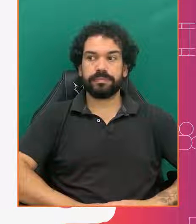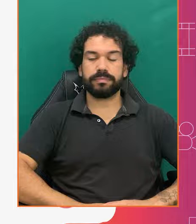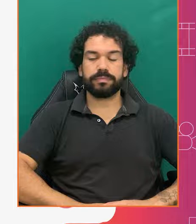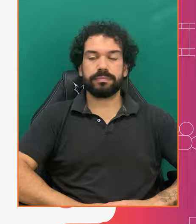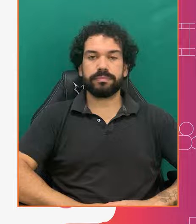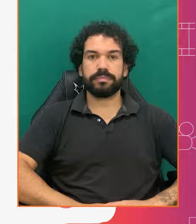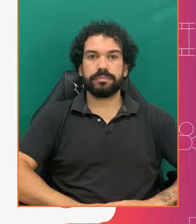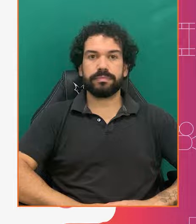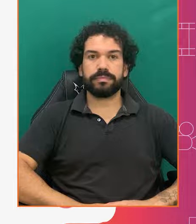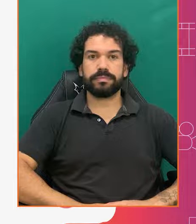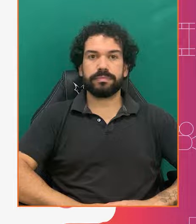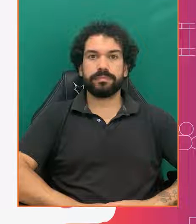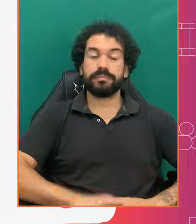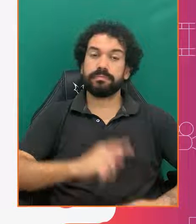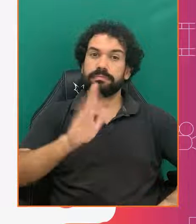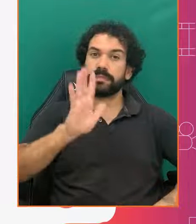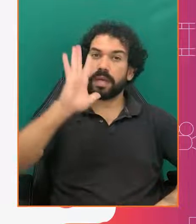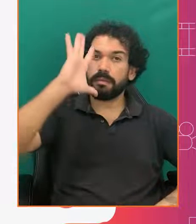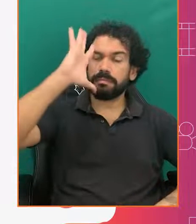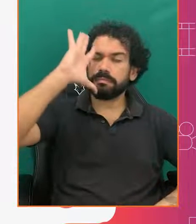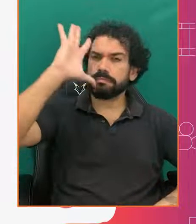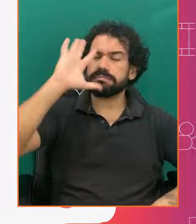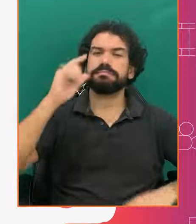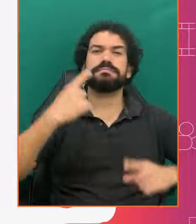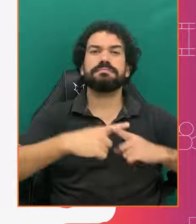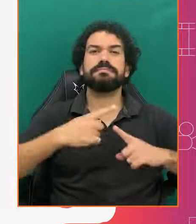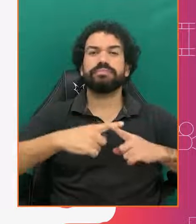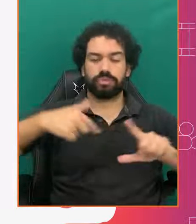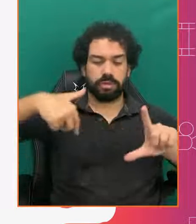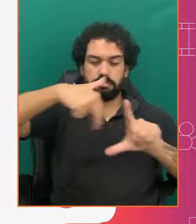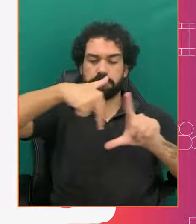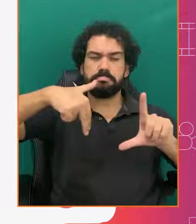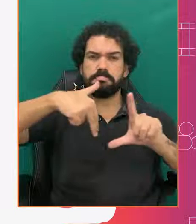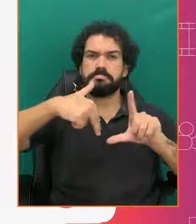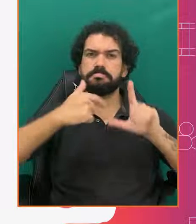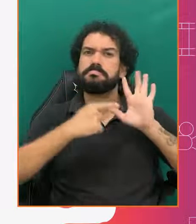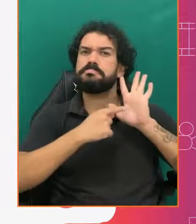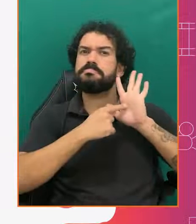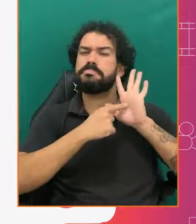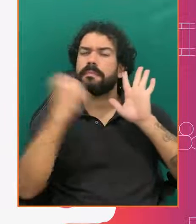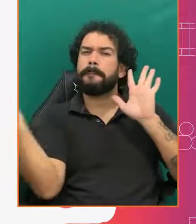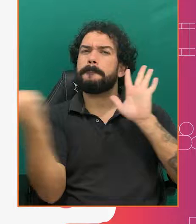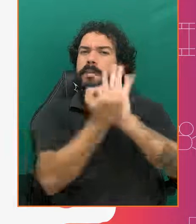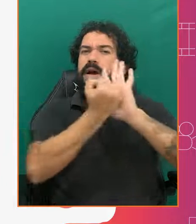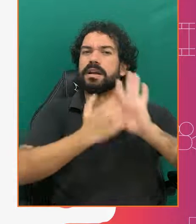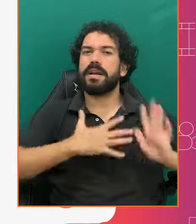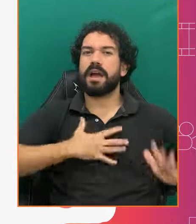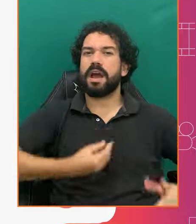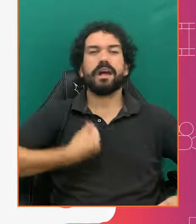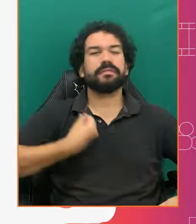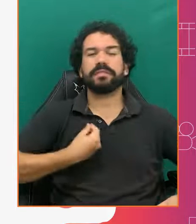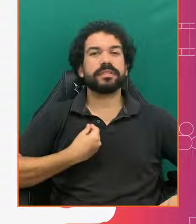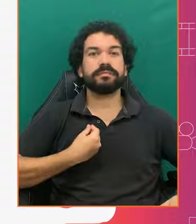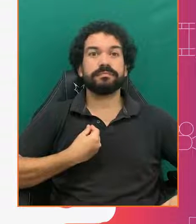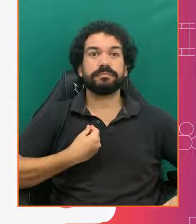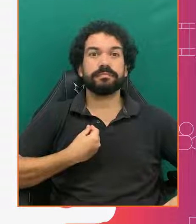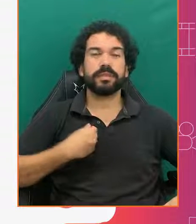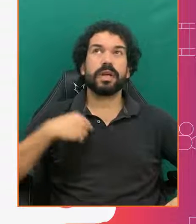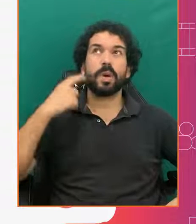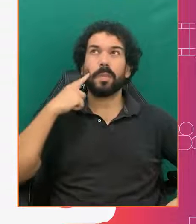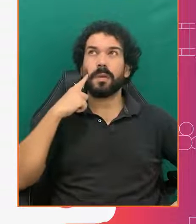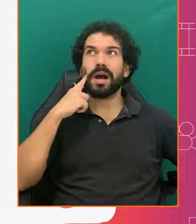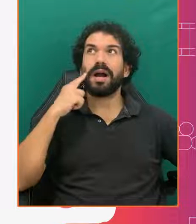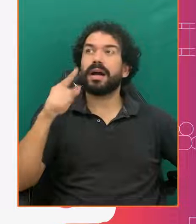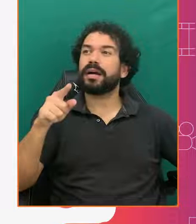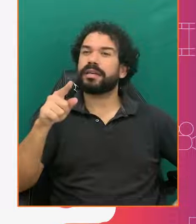Você já parou para pensar por que algumas animações marcam tanto as nossas vidas? Não é